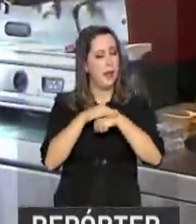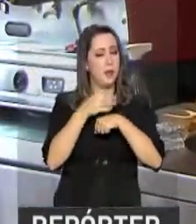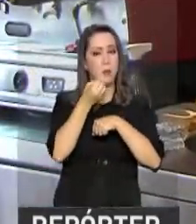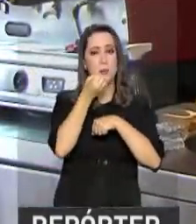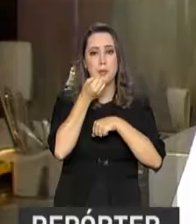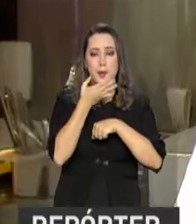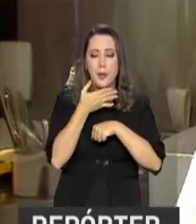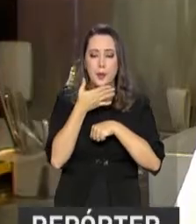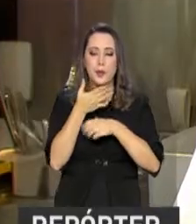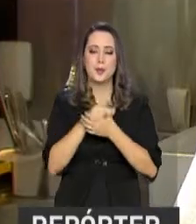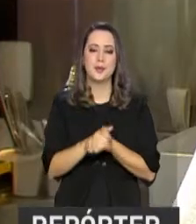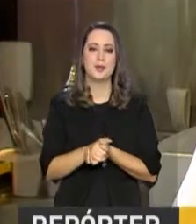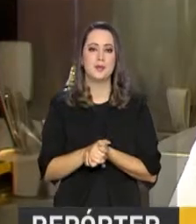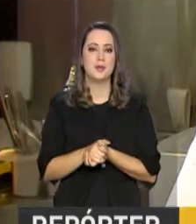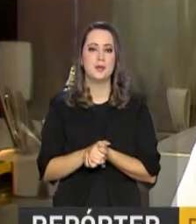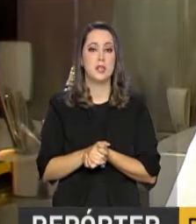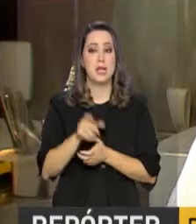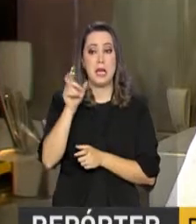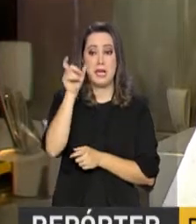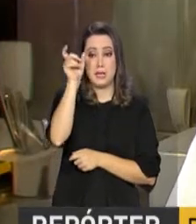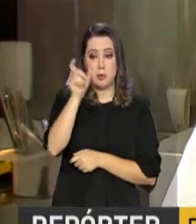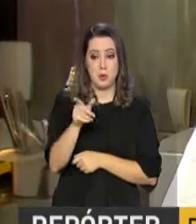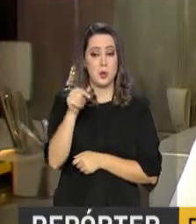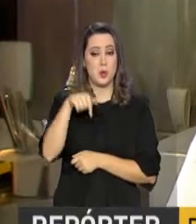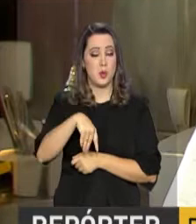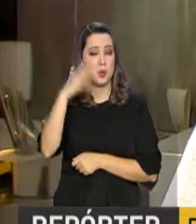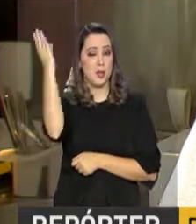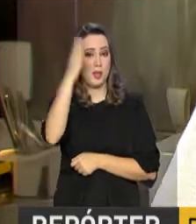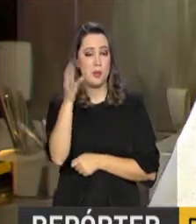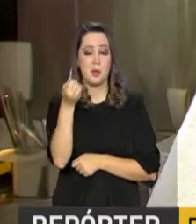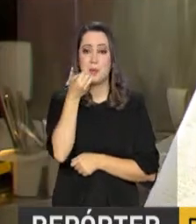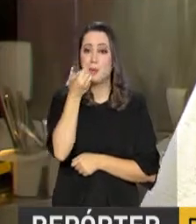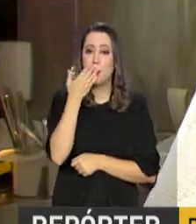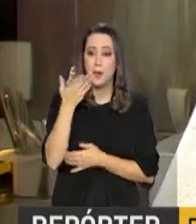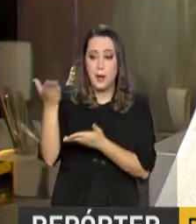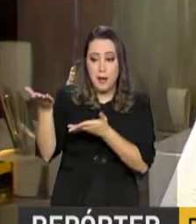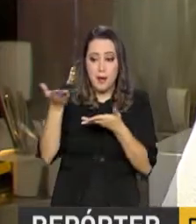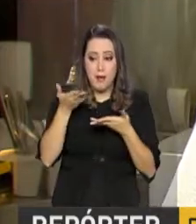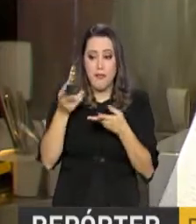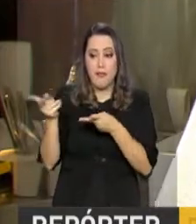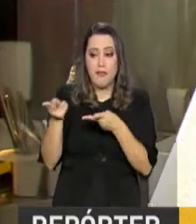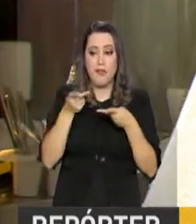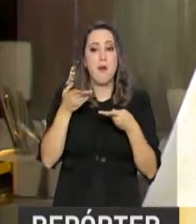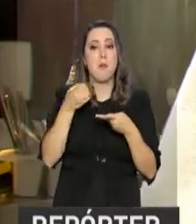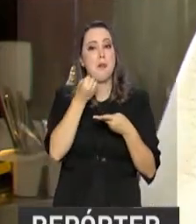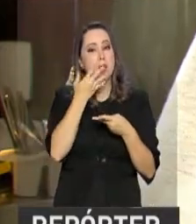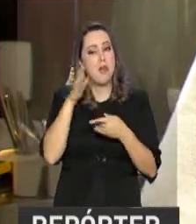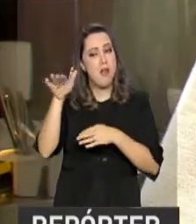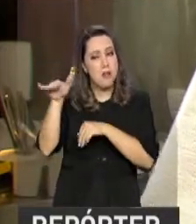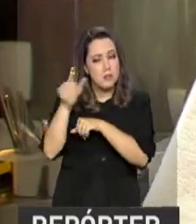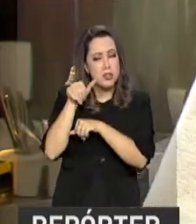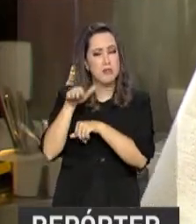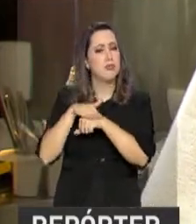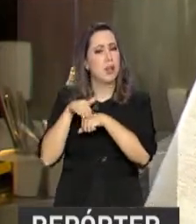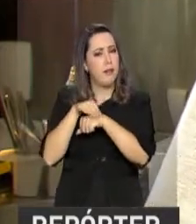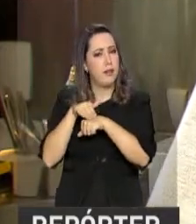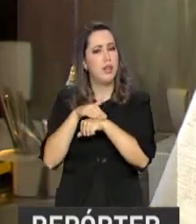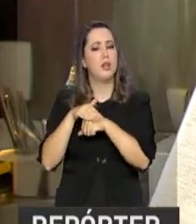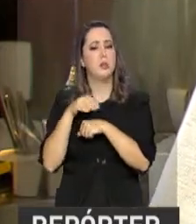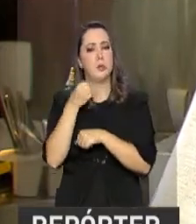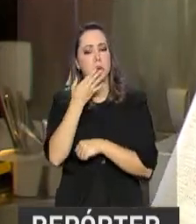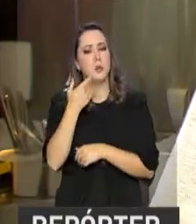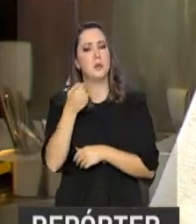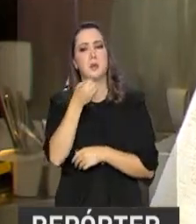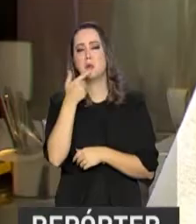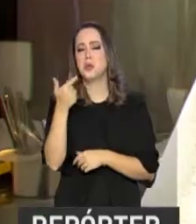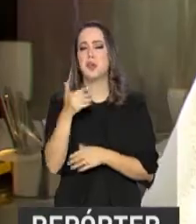enorme em questão de acolhimento brasileiro é muito bom que se movimenta muito bom foi bom futebol e fui bem recebido e não